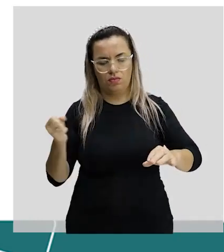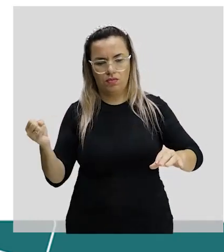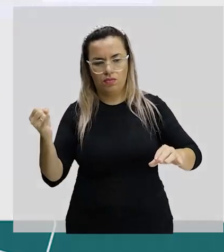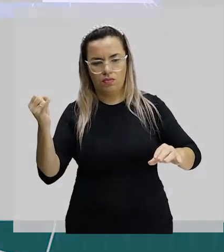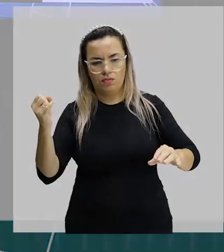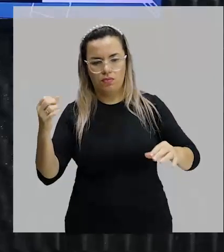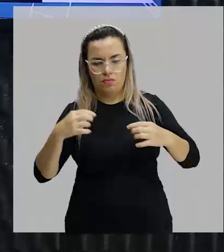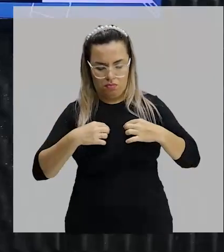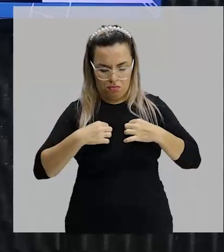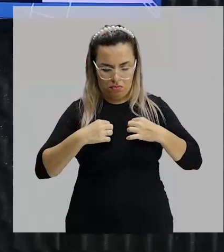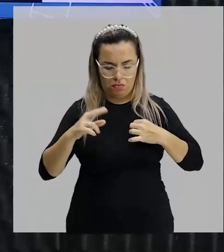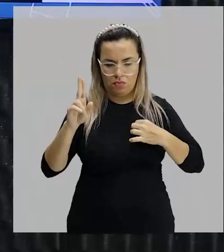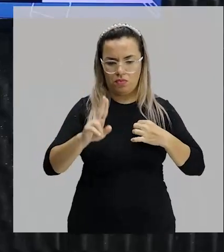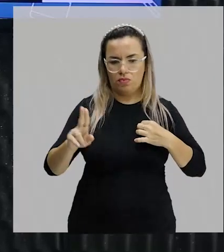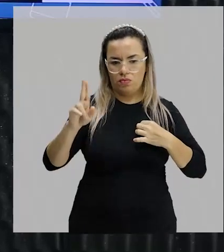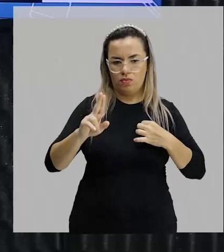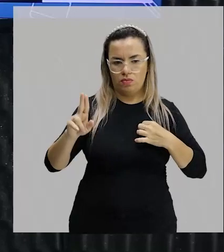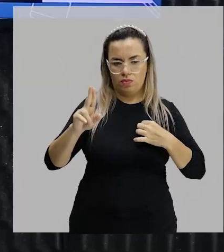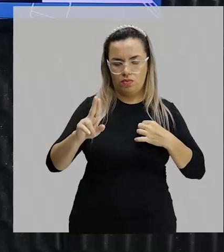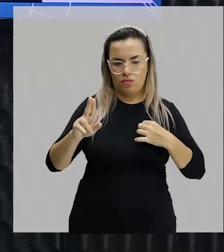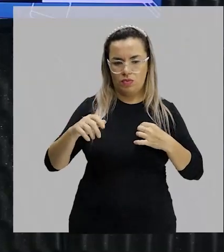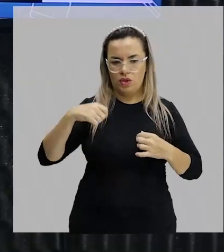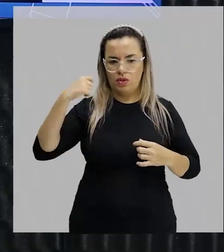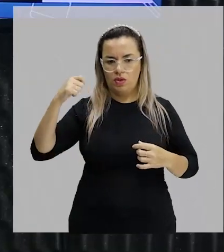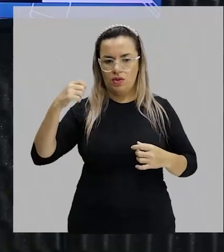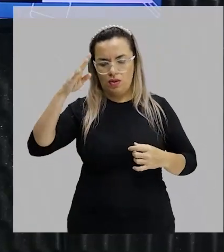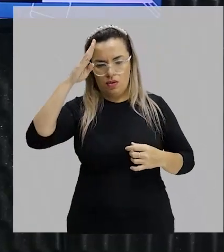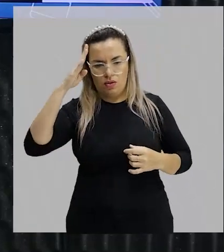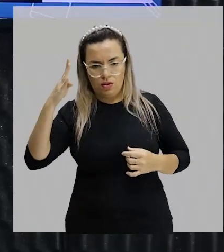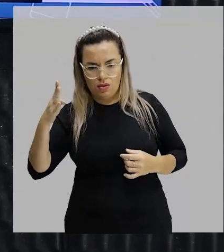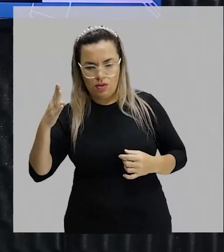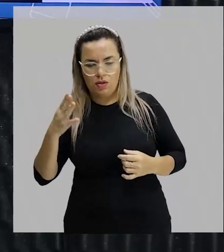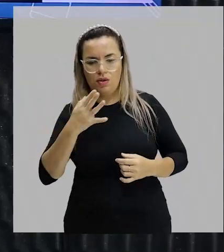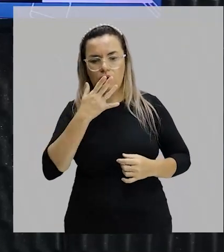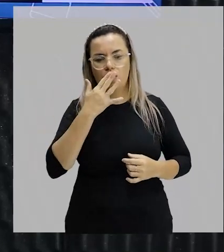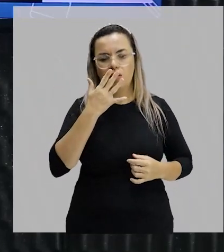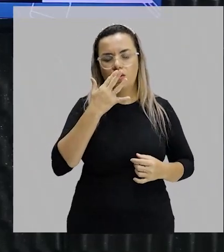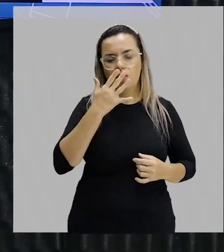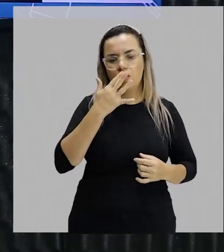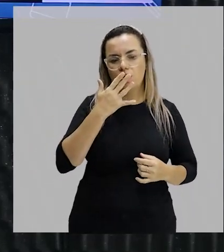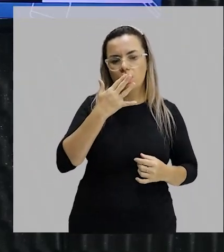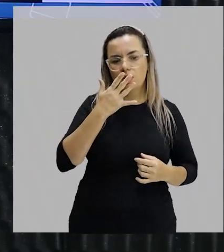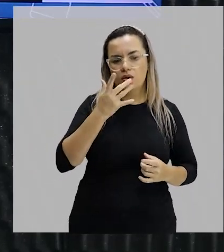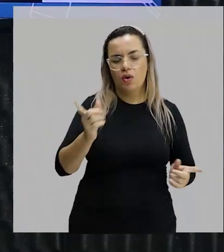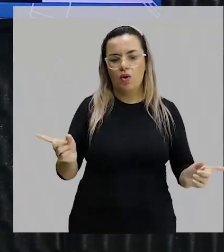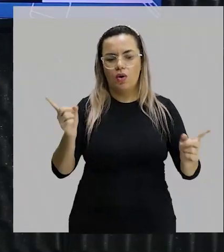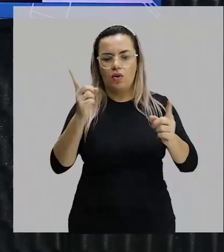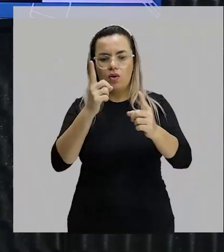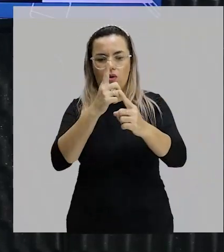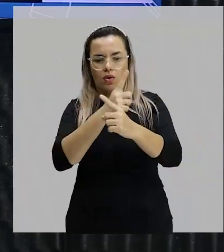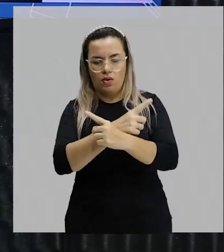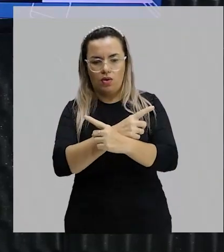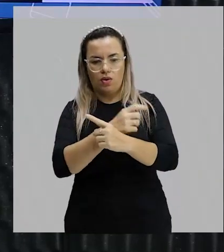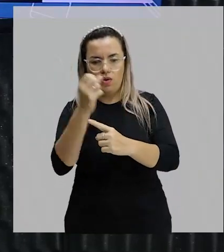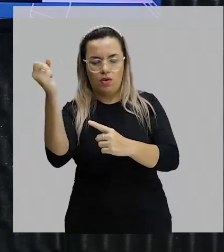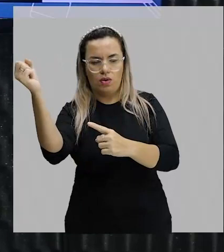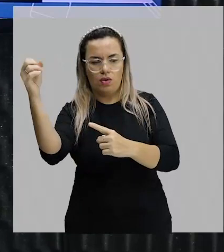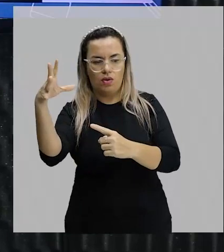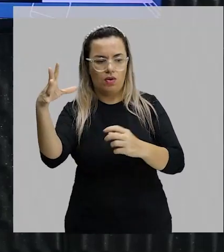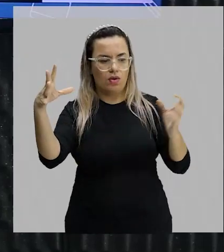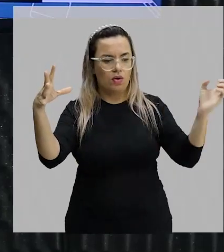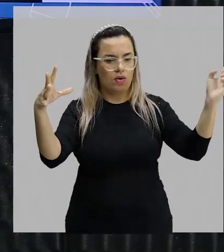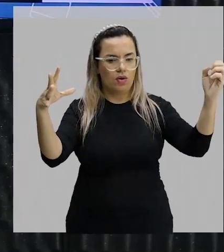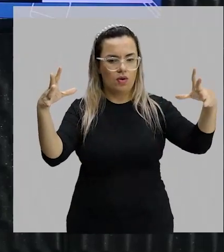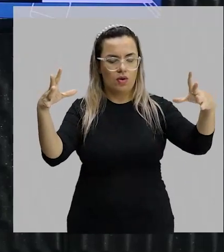por quê? Porque a personagem principal tem uma coloração de peça de roupa que faz o contraponto, inclusive com efeito de luz, ao resto